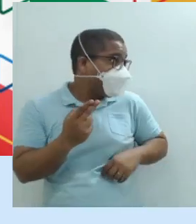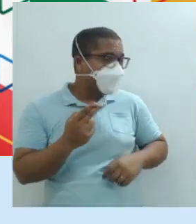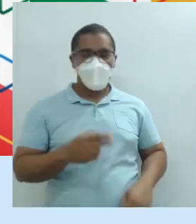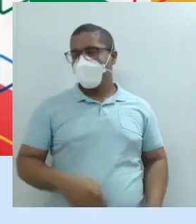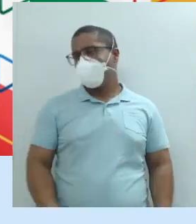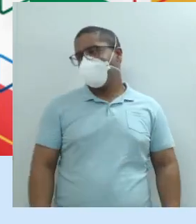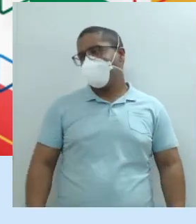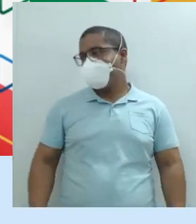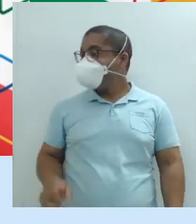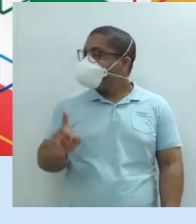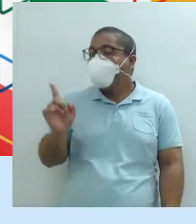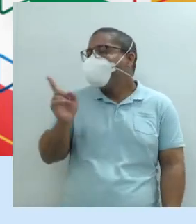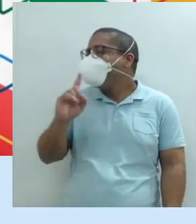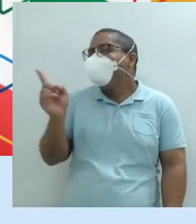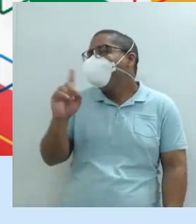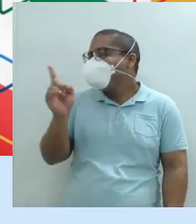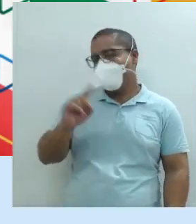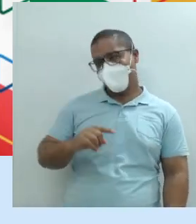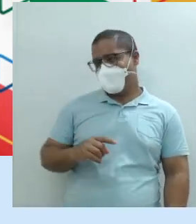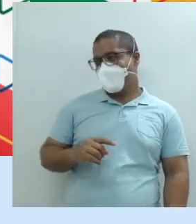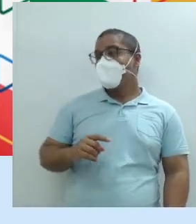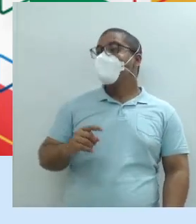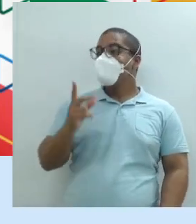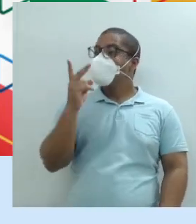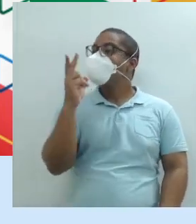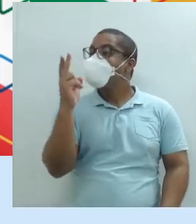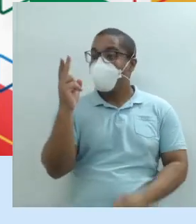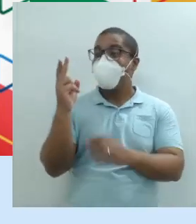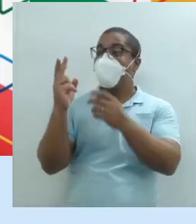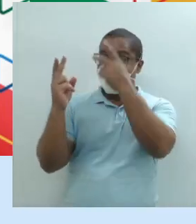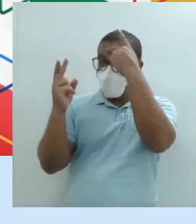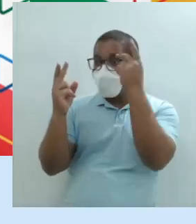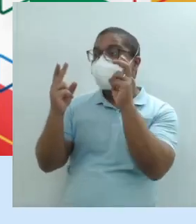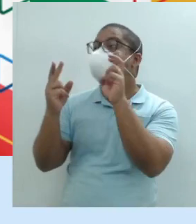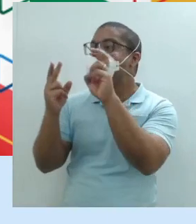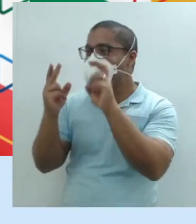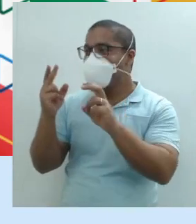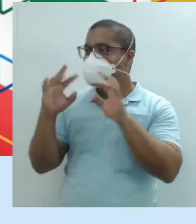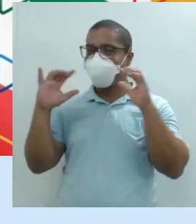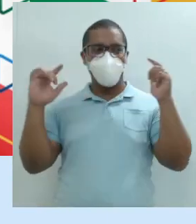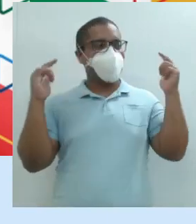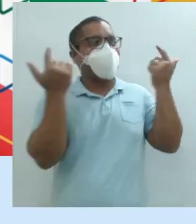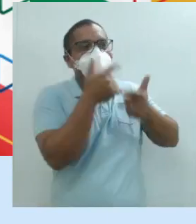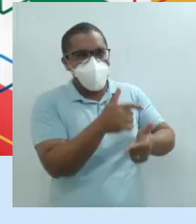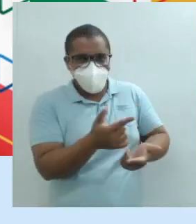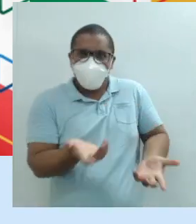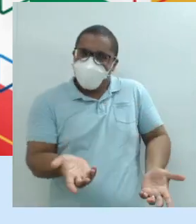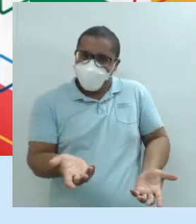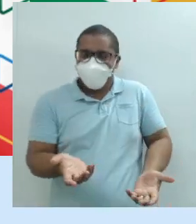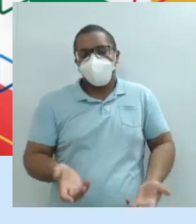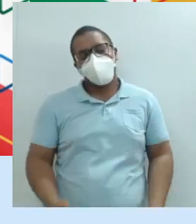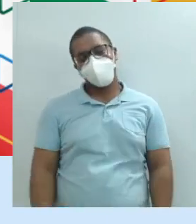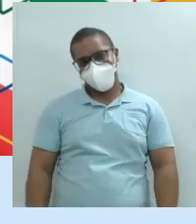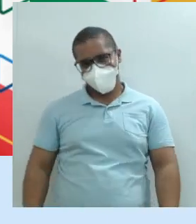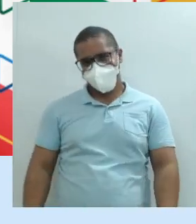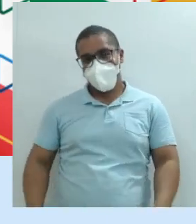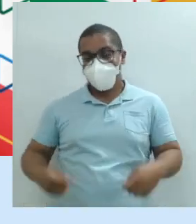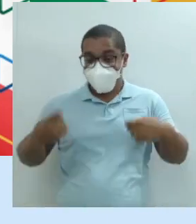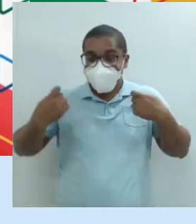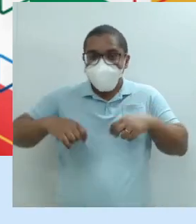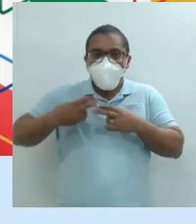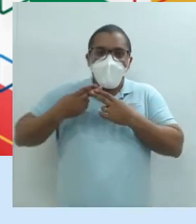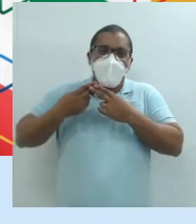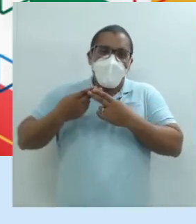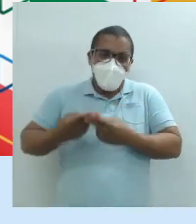meu querido, é dupla de 5. Aí, bom, a gente precisa ter